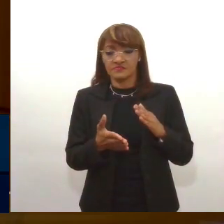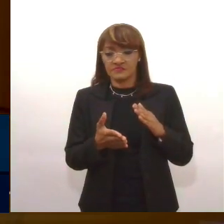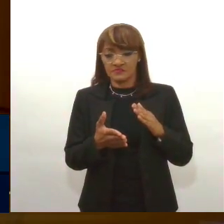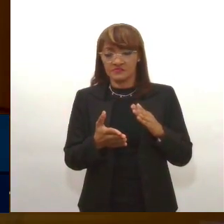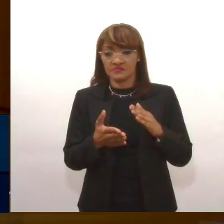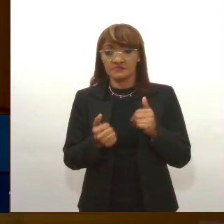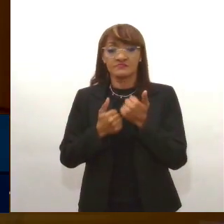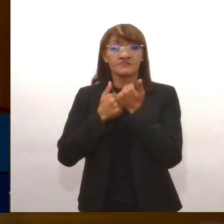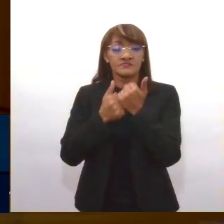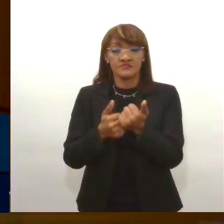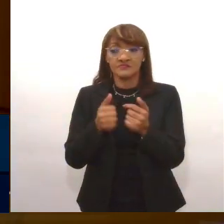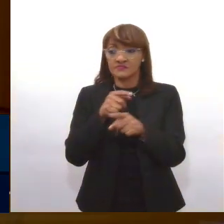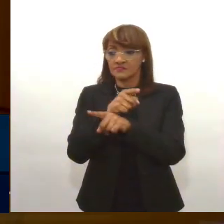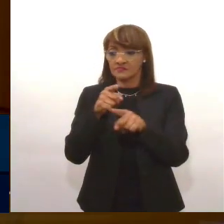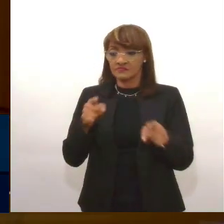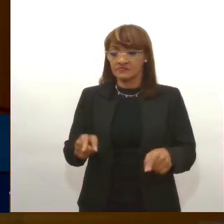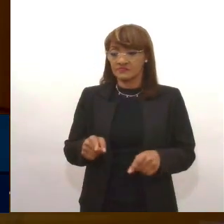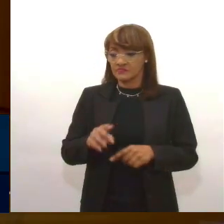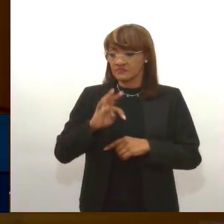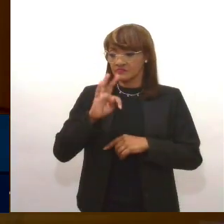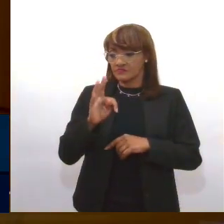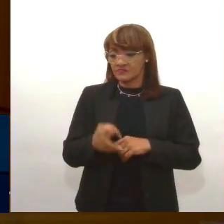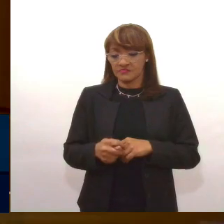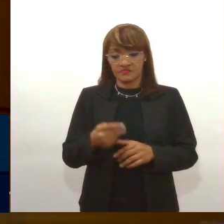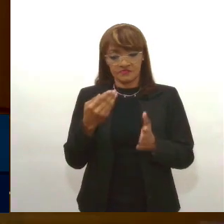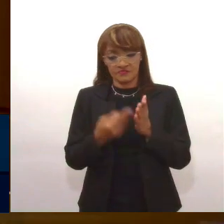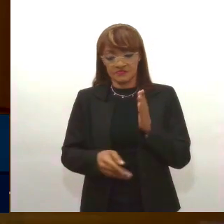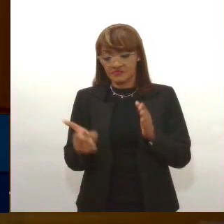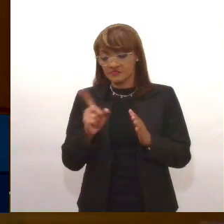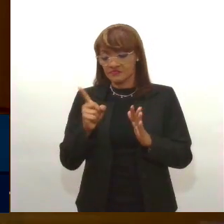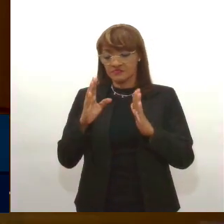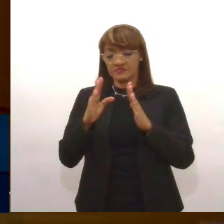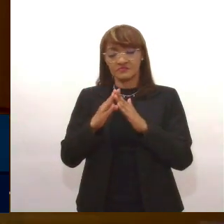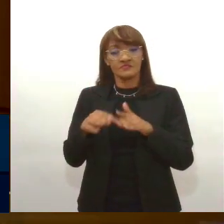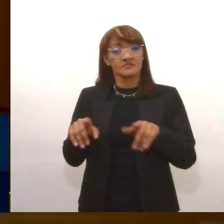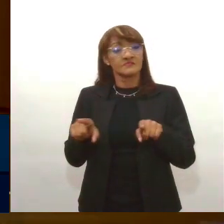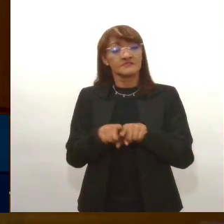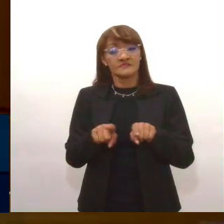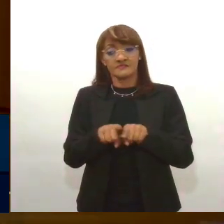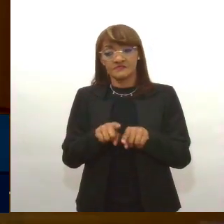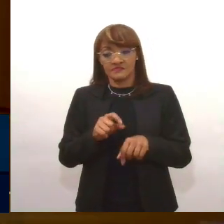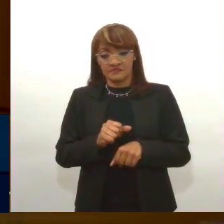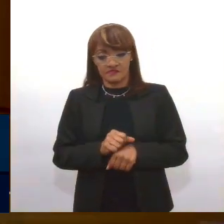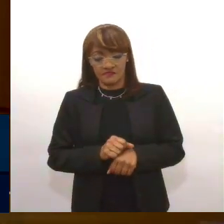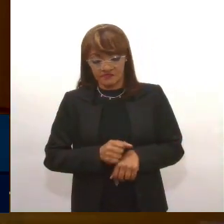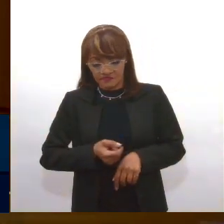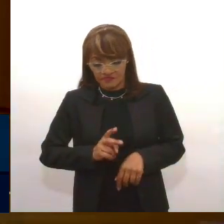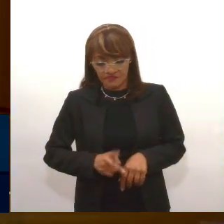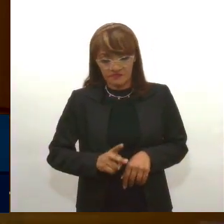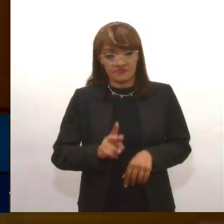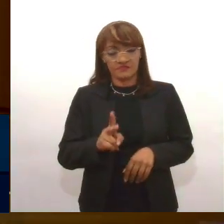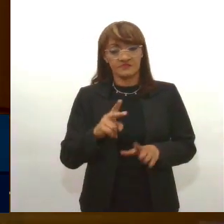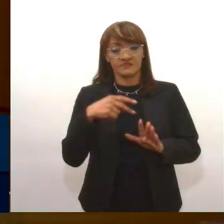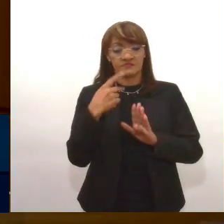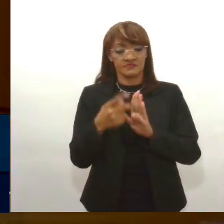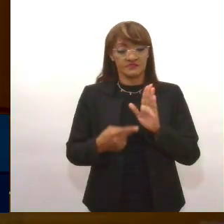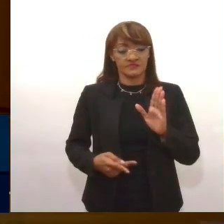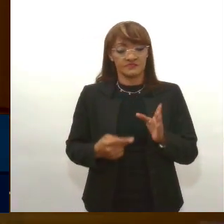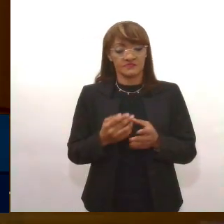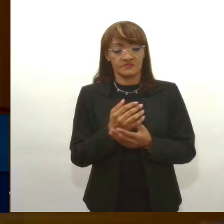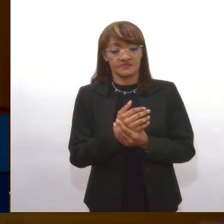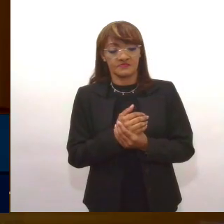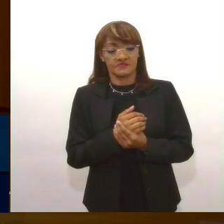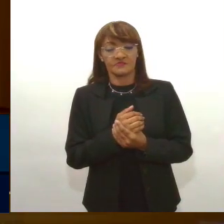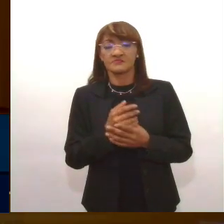percam suas casas e também e se continuar com esse projeto que a gente espera a suspensão